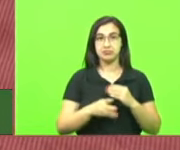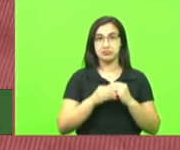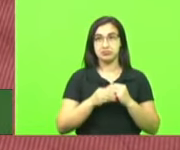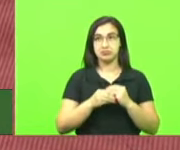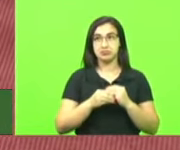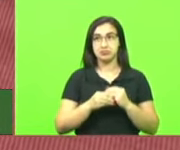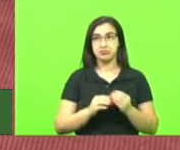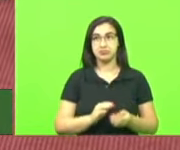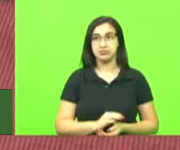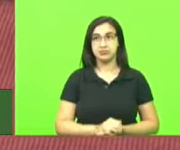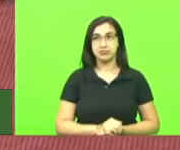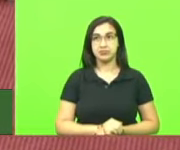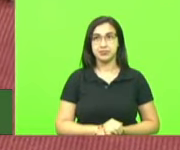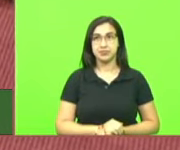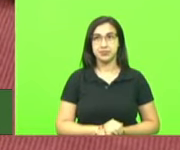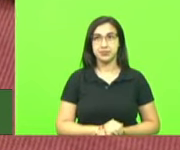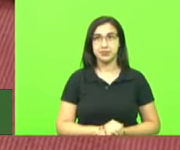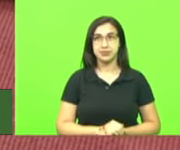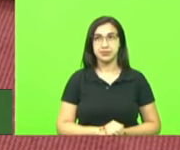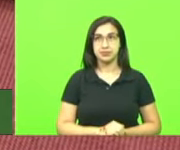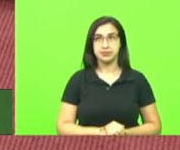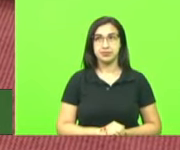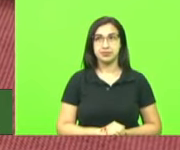Ela só...